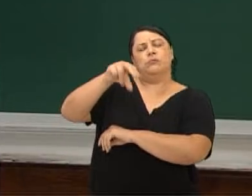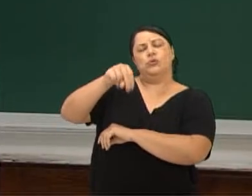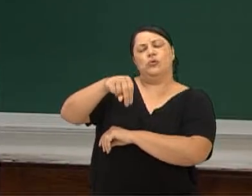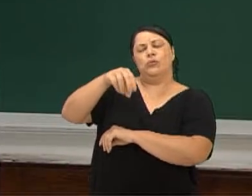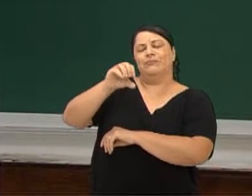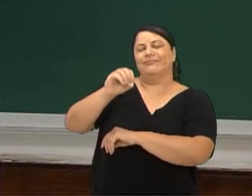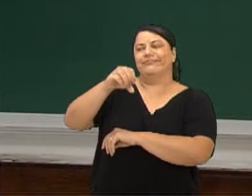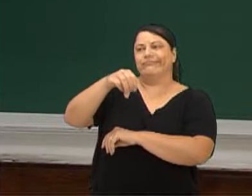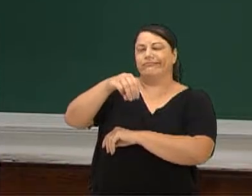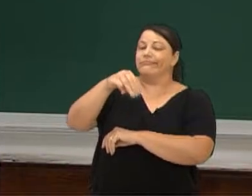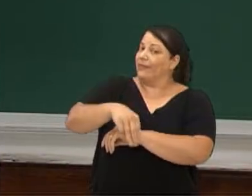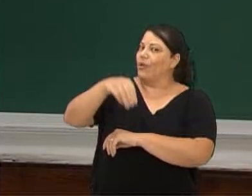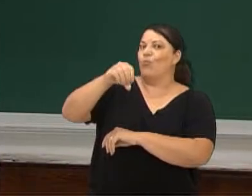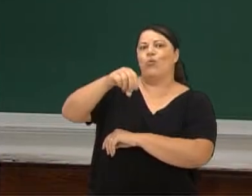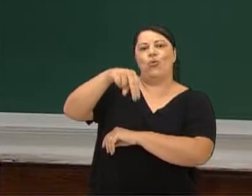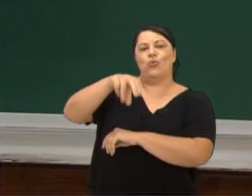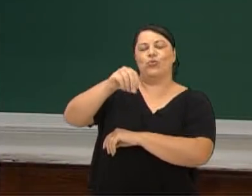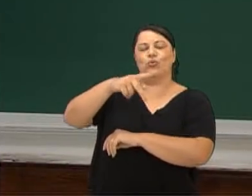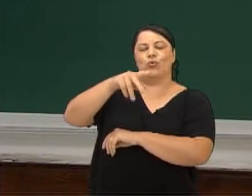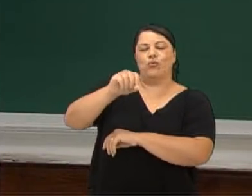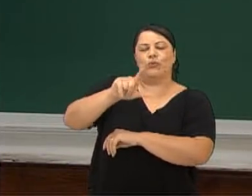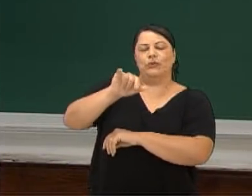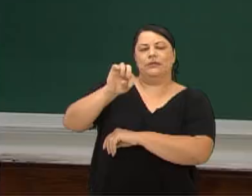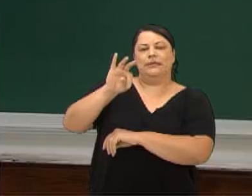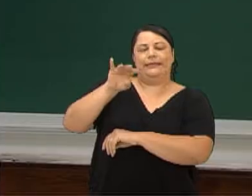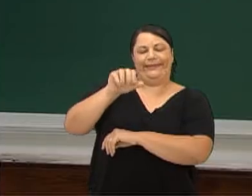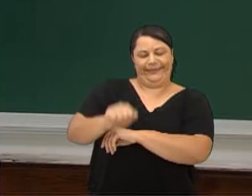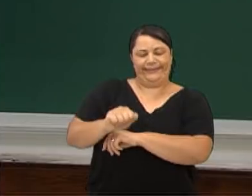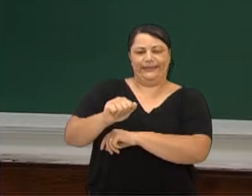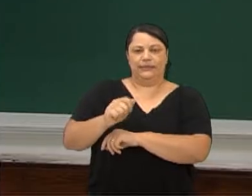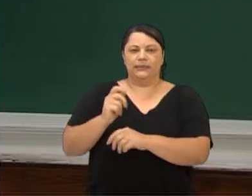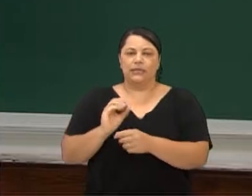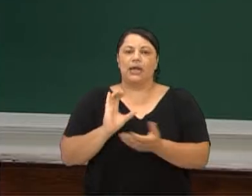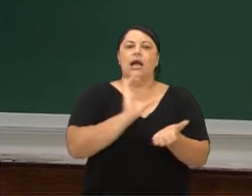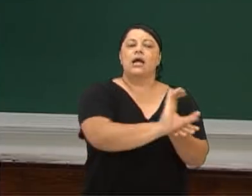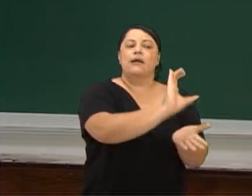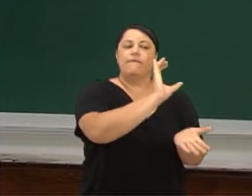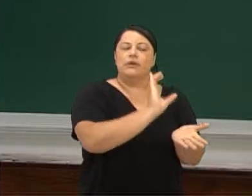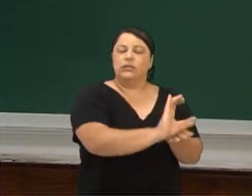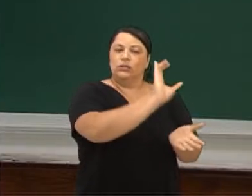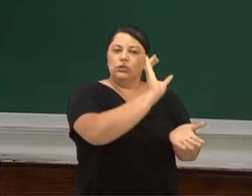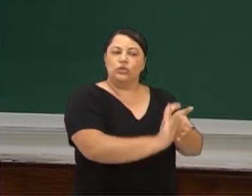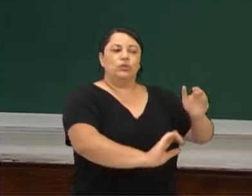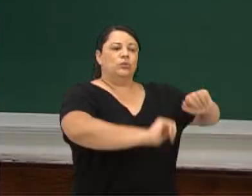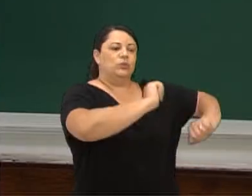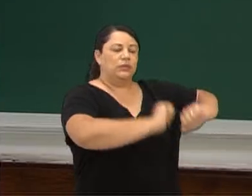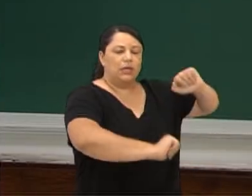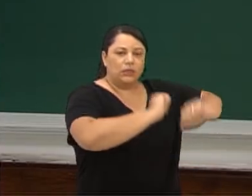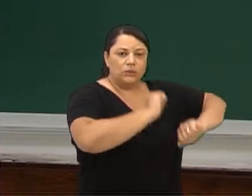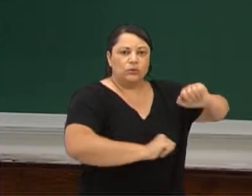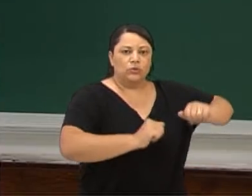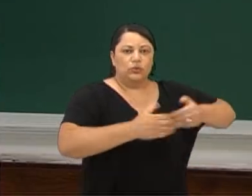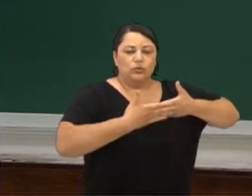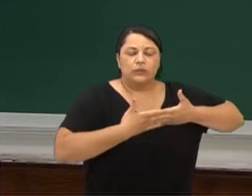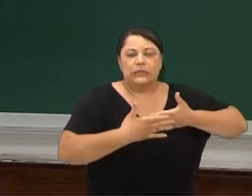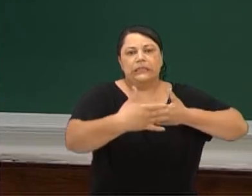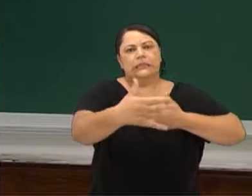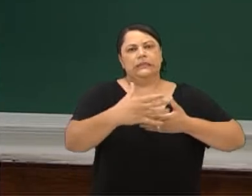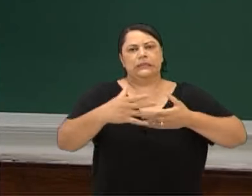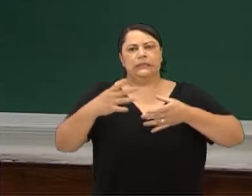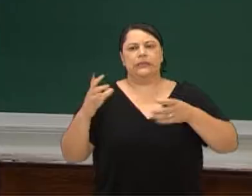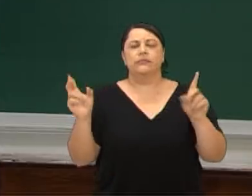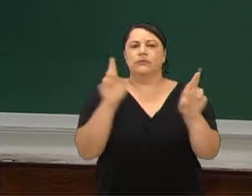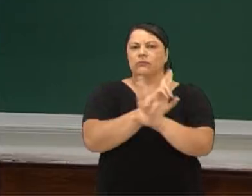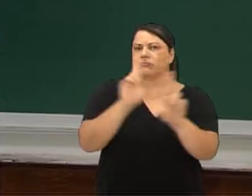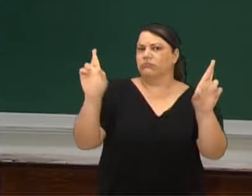nações que investiram muito na indústria e nesse segmento, eles estão diretamente relacionados